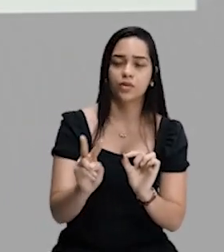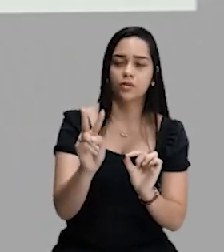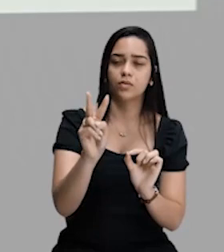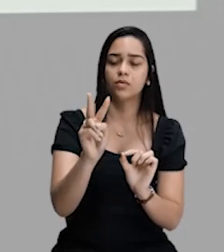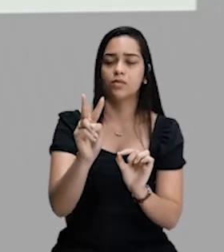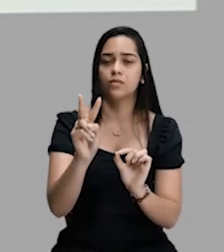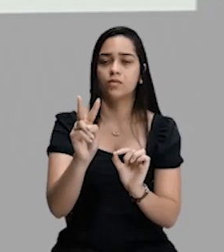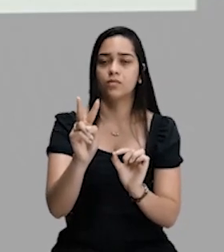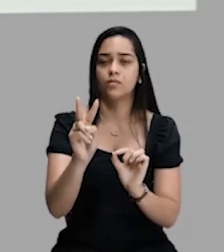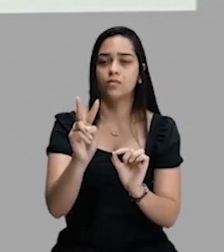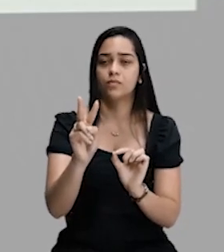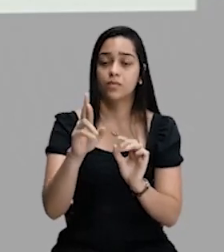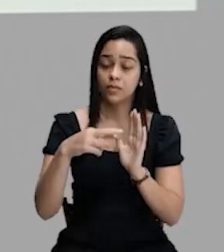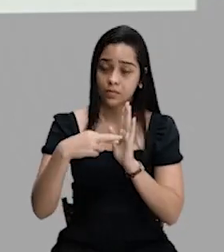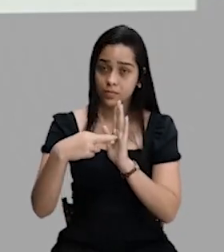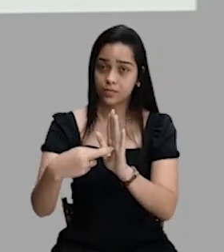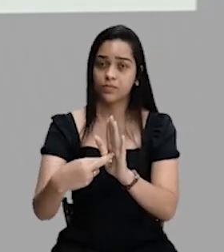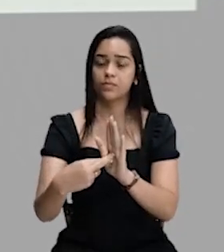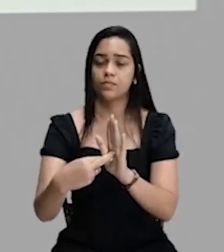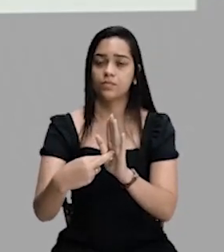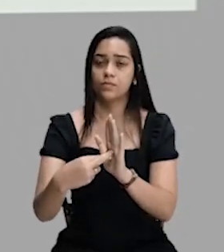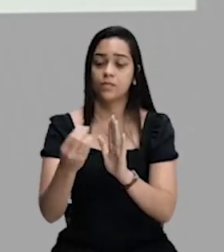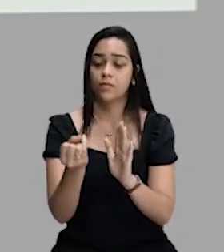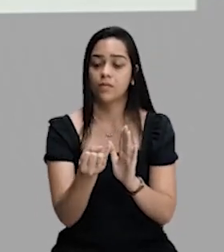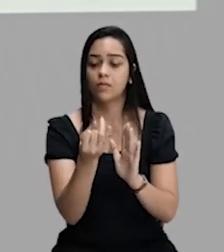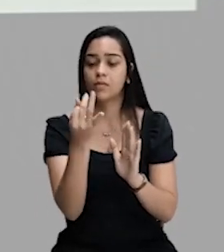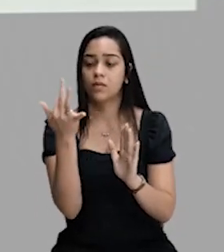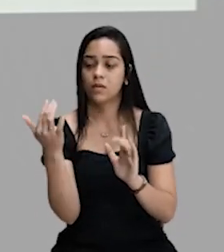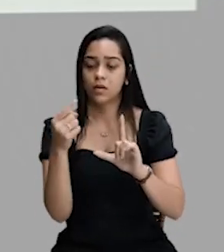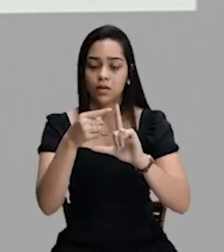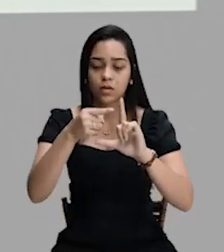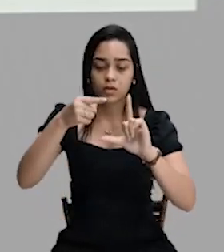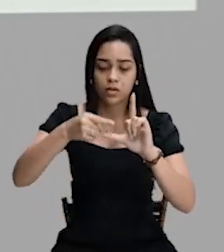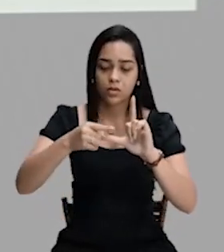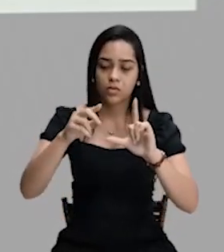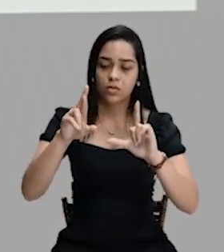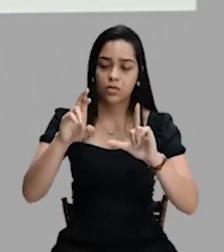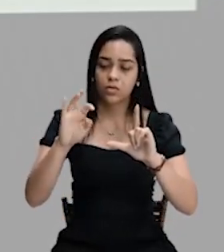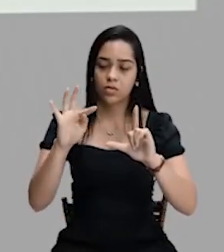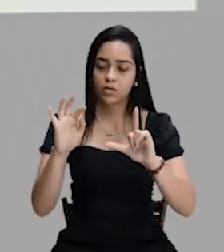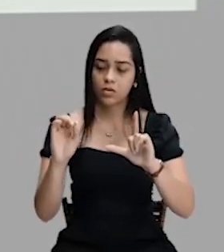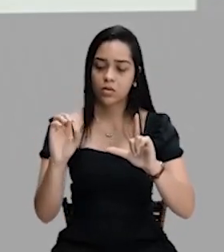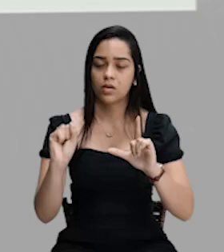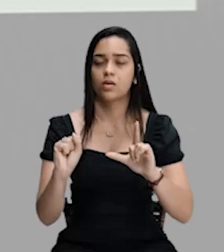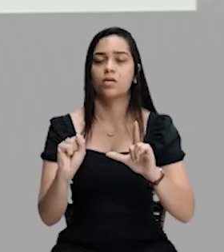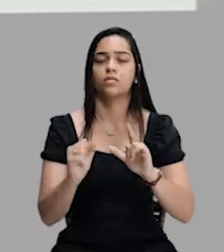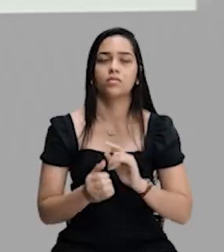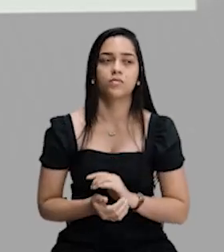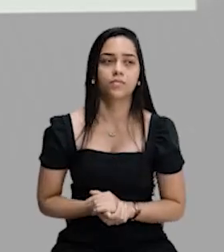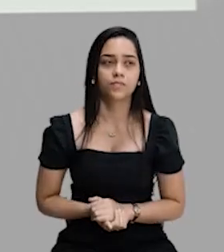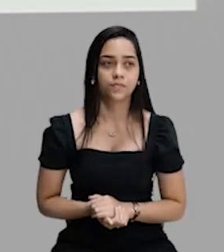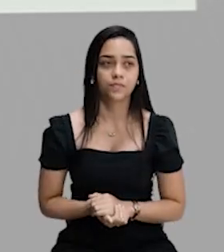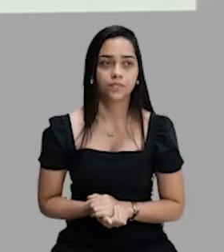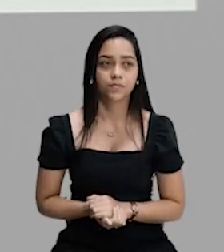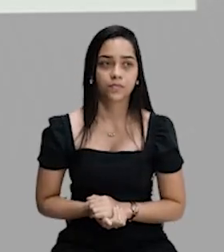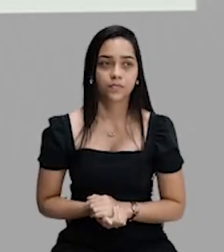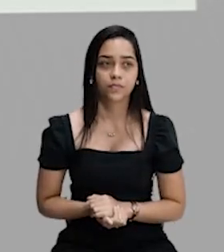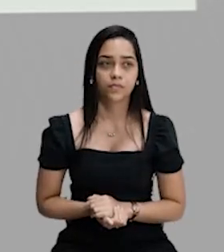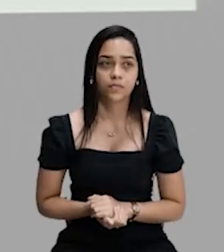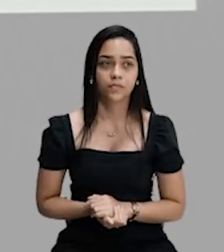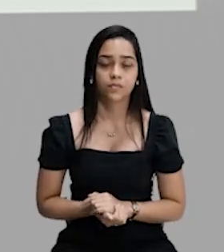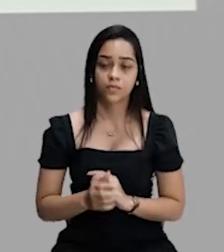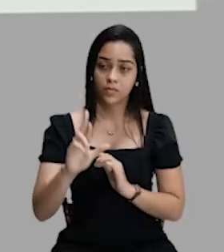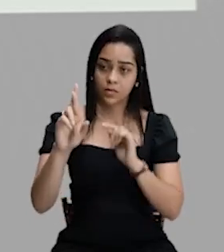aqui ó ele vai representar a quantidade de ângulos retos esse carinha aqui ó tá